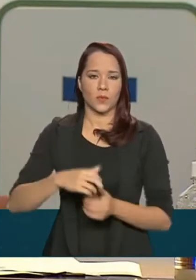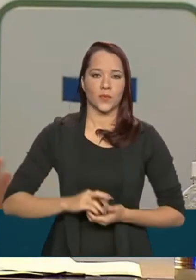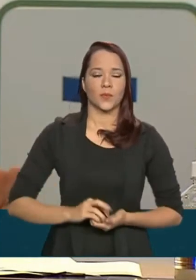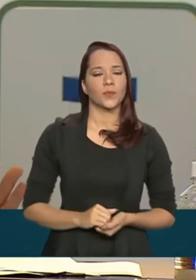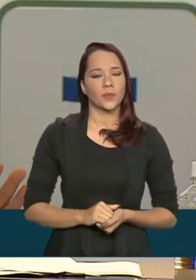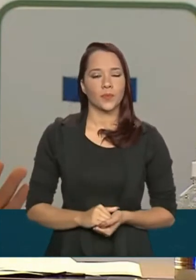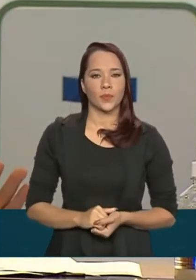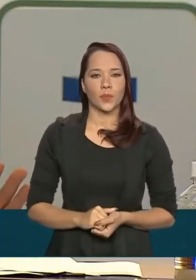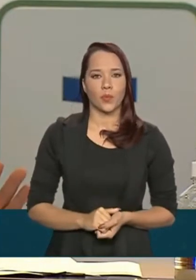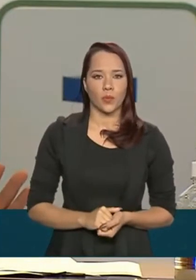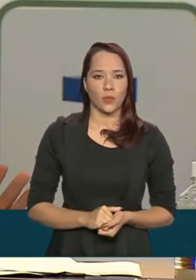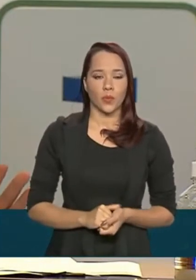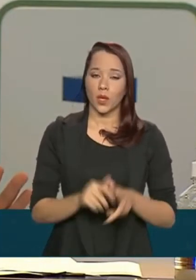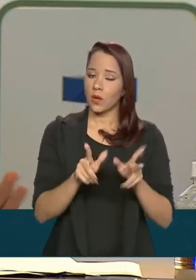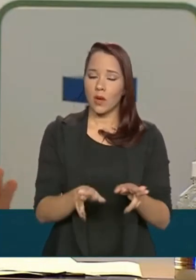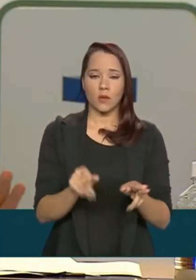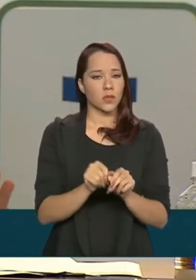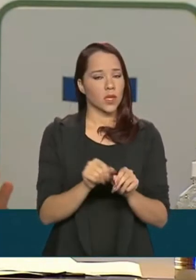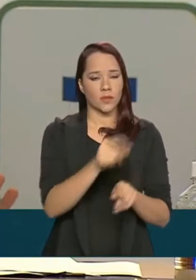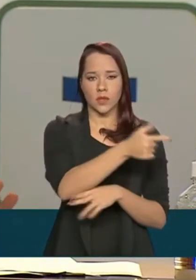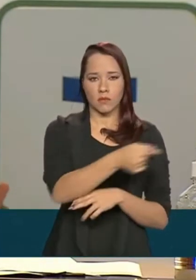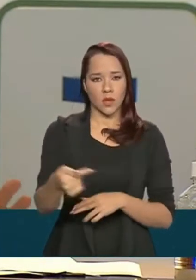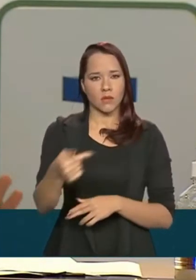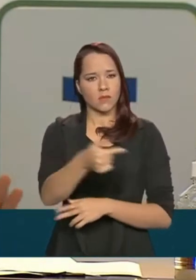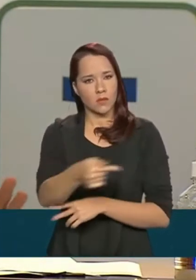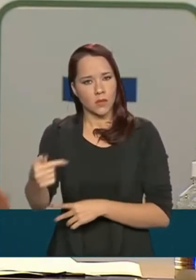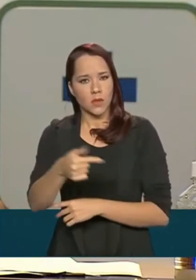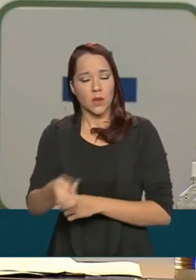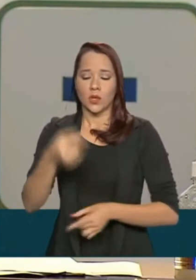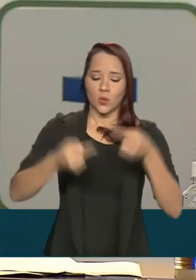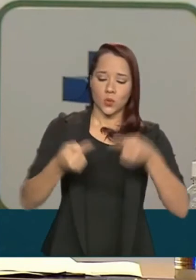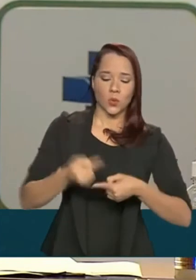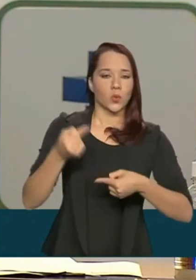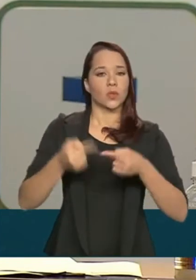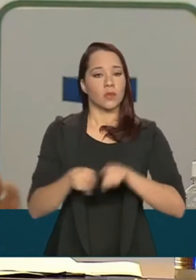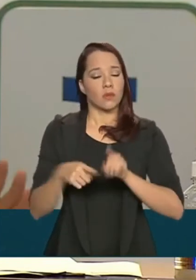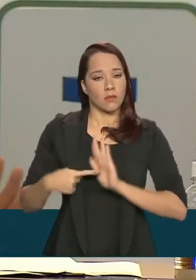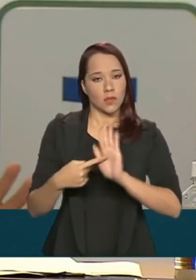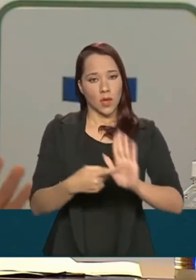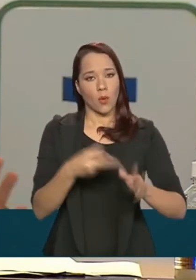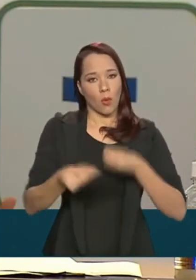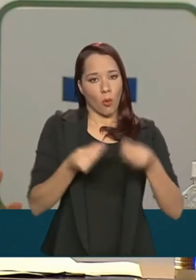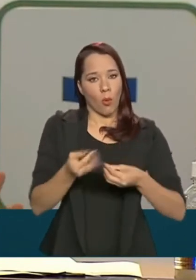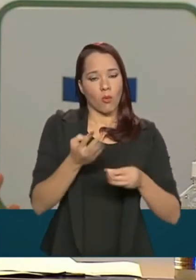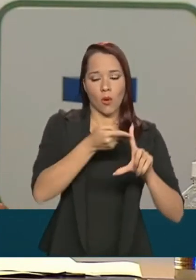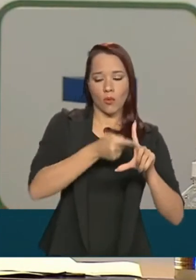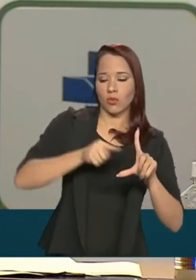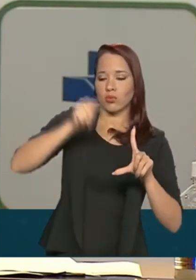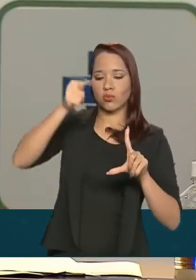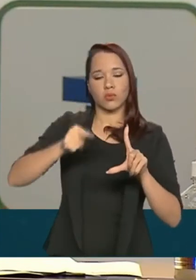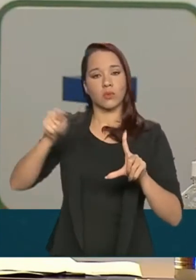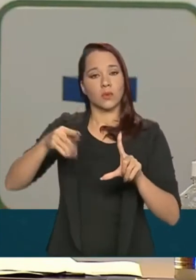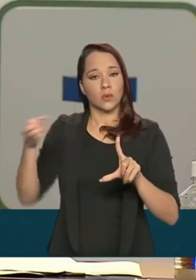Como nós trazemos a cada semana, além de discutirmos e apresentarmos o comportamento da curva, tanto de